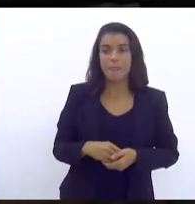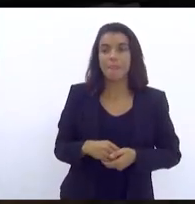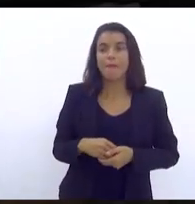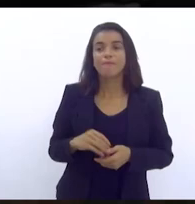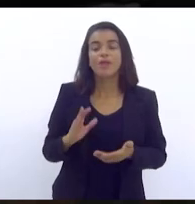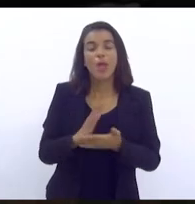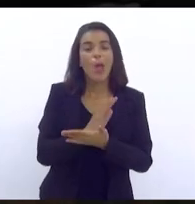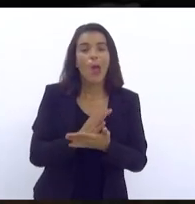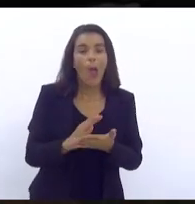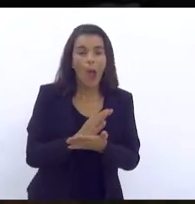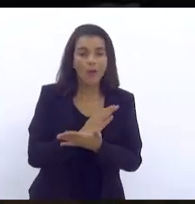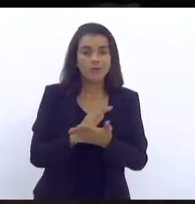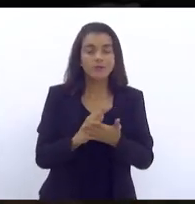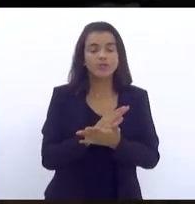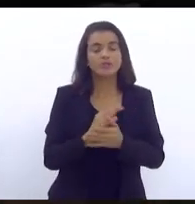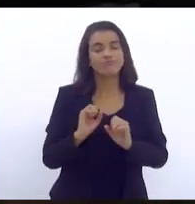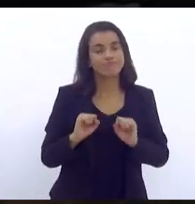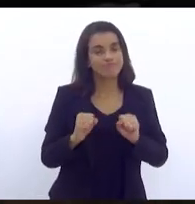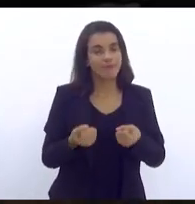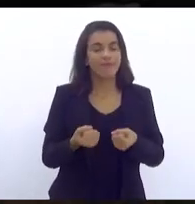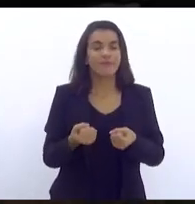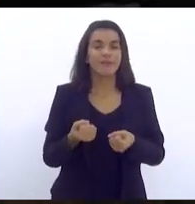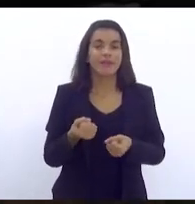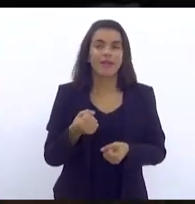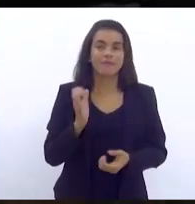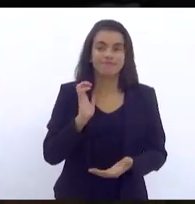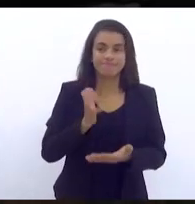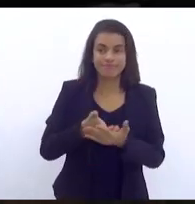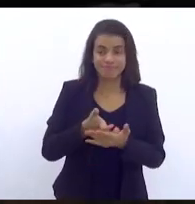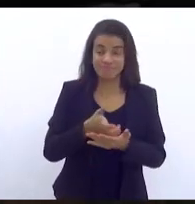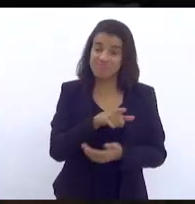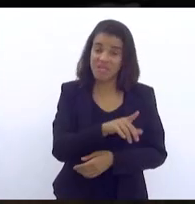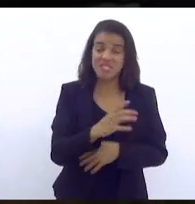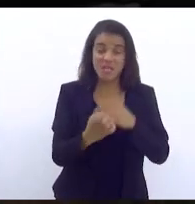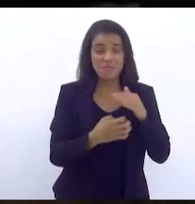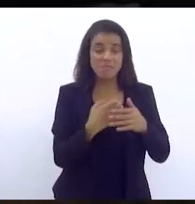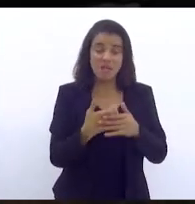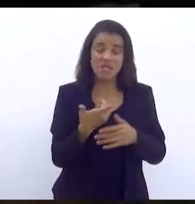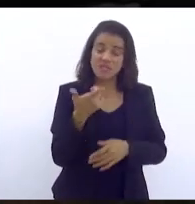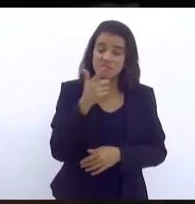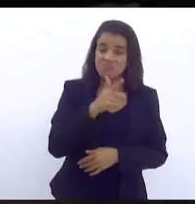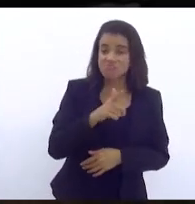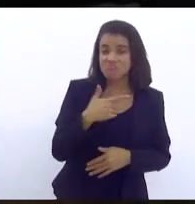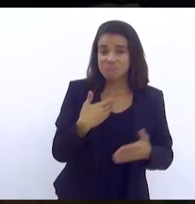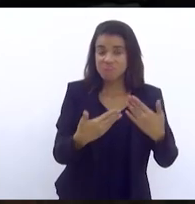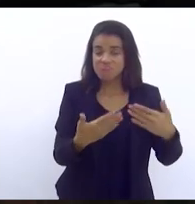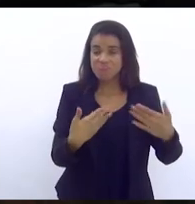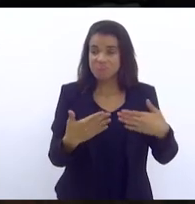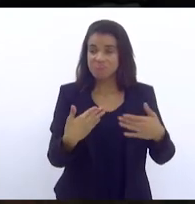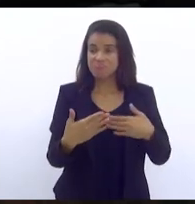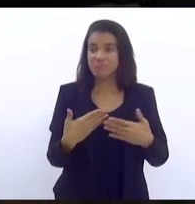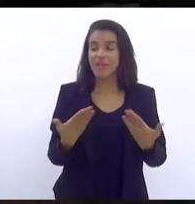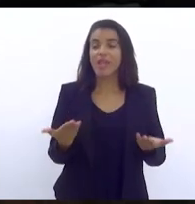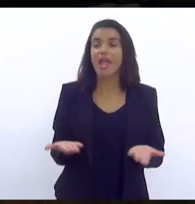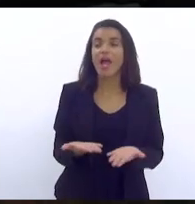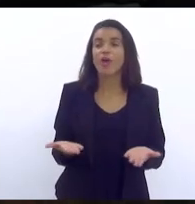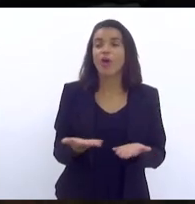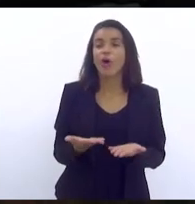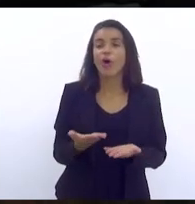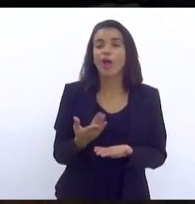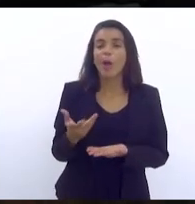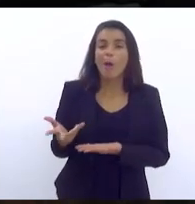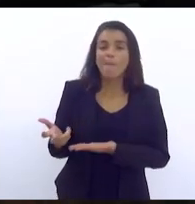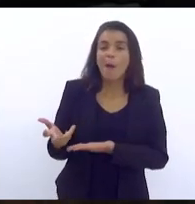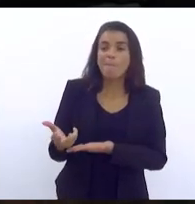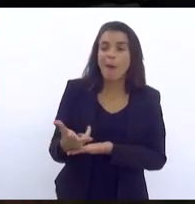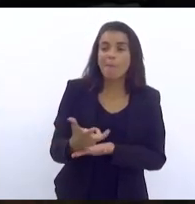defenderem a privatização a empresa era superavitária né então entender para onde tá indo esse lucro e qual